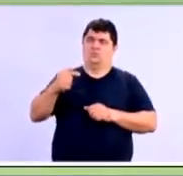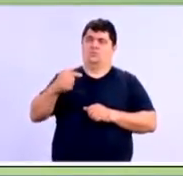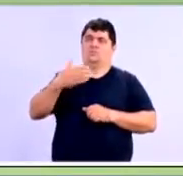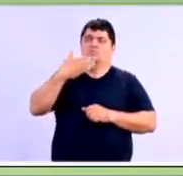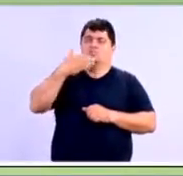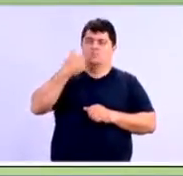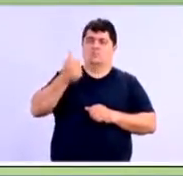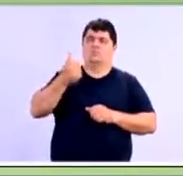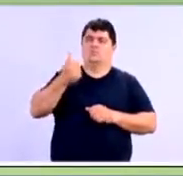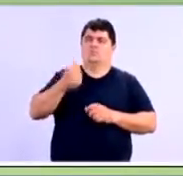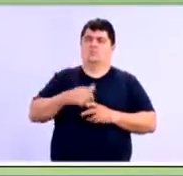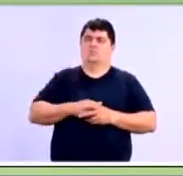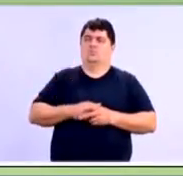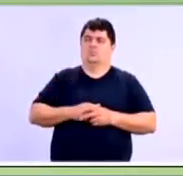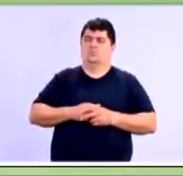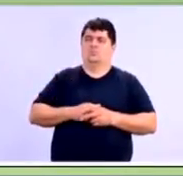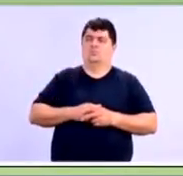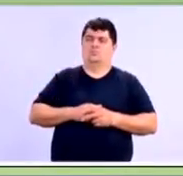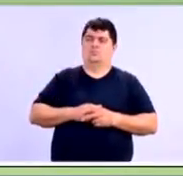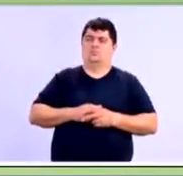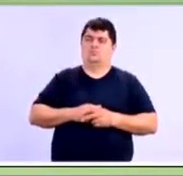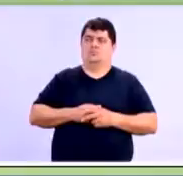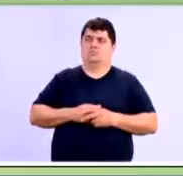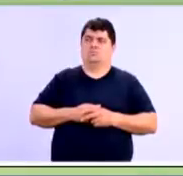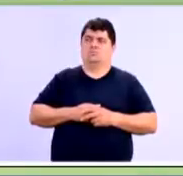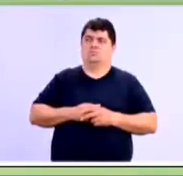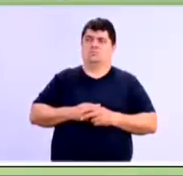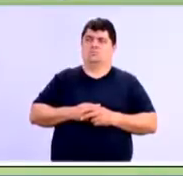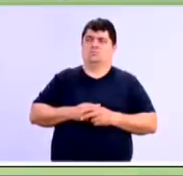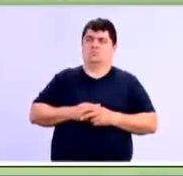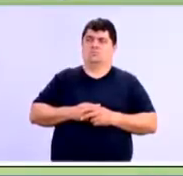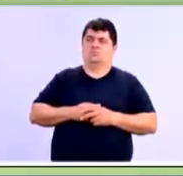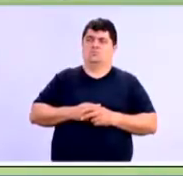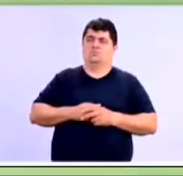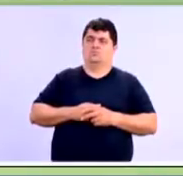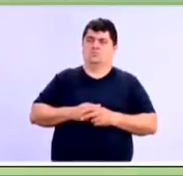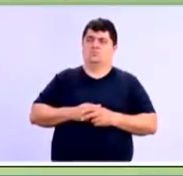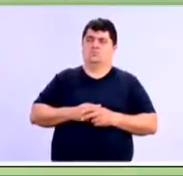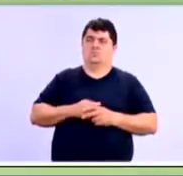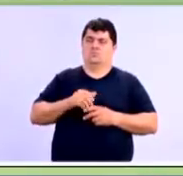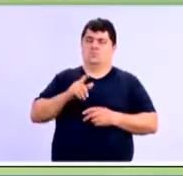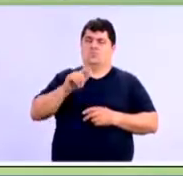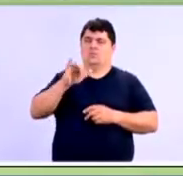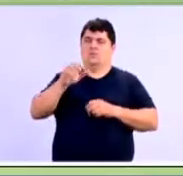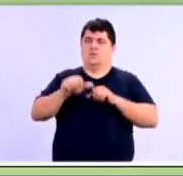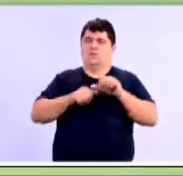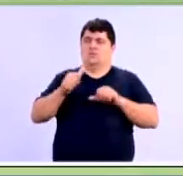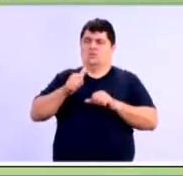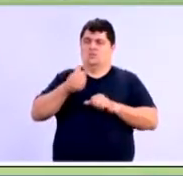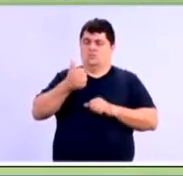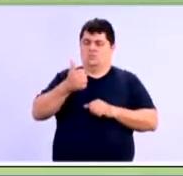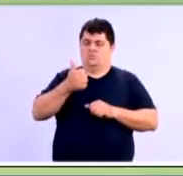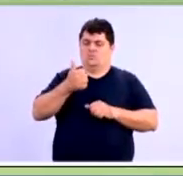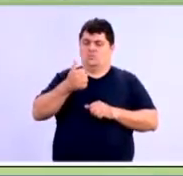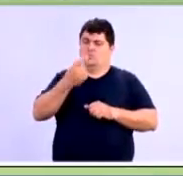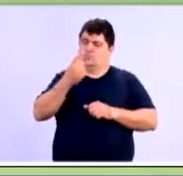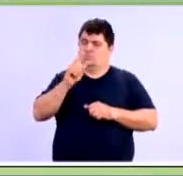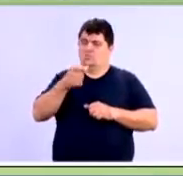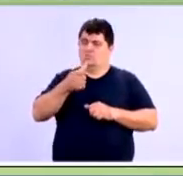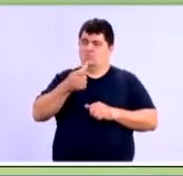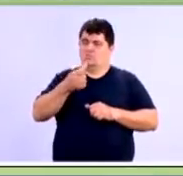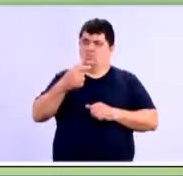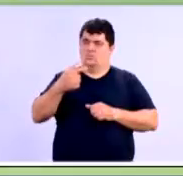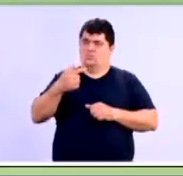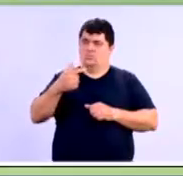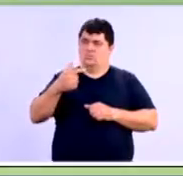12,97. Ele aumentou, ou seja, melhorou. Correto? O giro do ativo era 1,62. Foi para